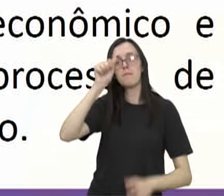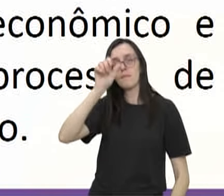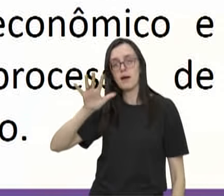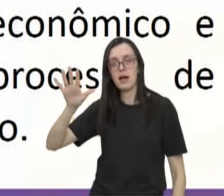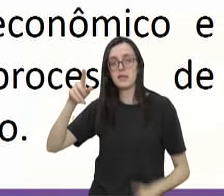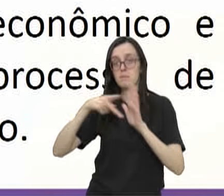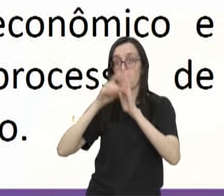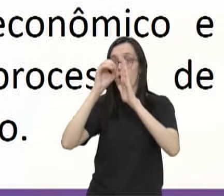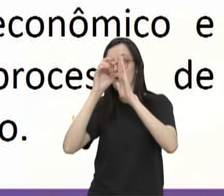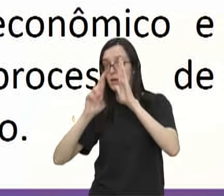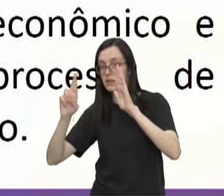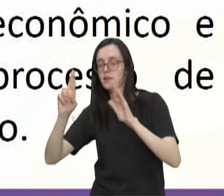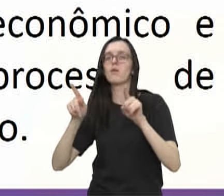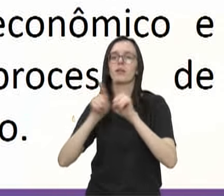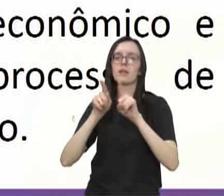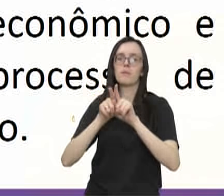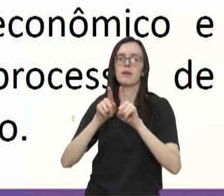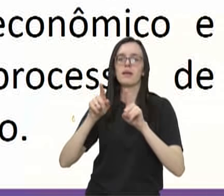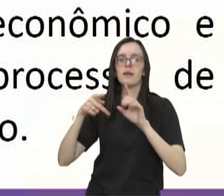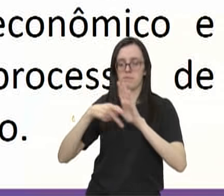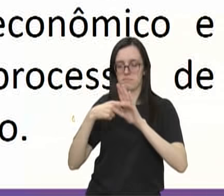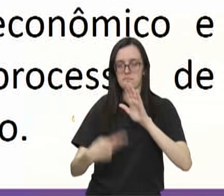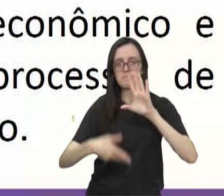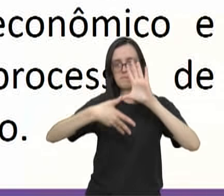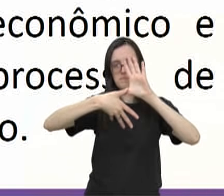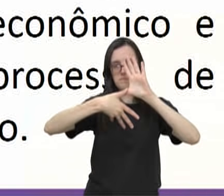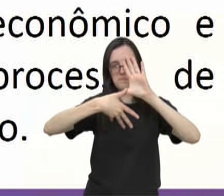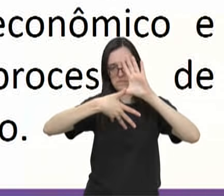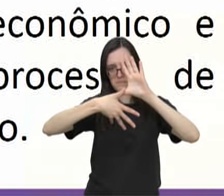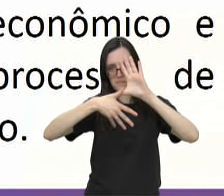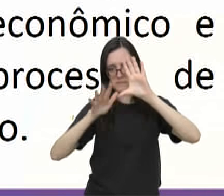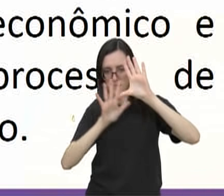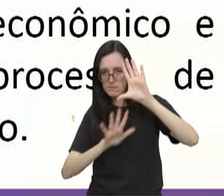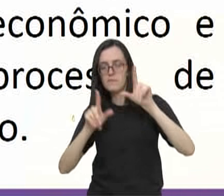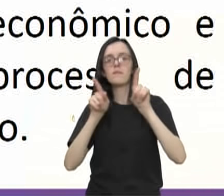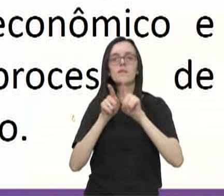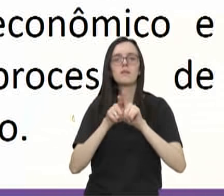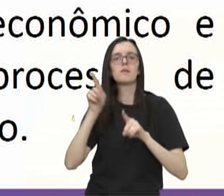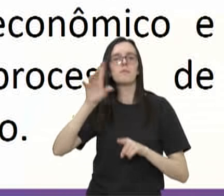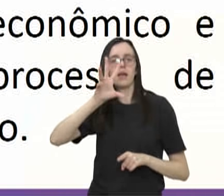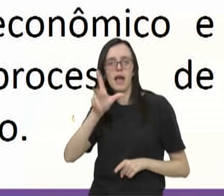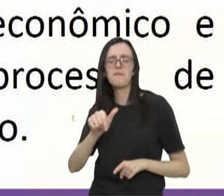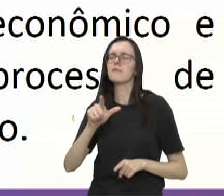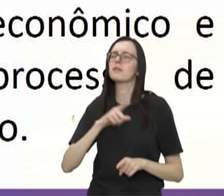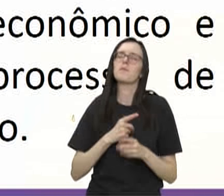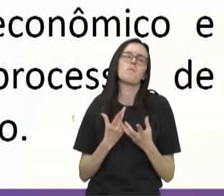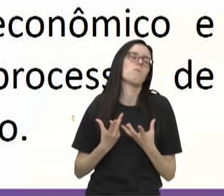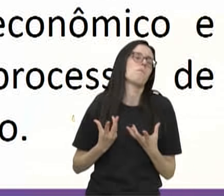do sudeste né da américa latina e da áfrica que apresentam um grande é